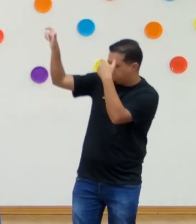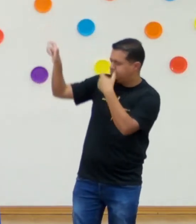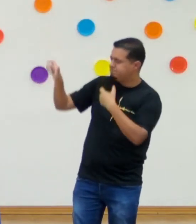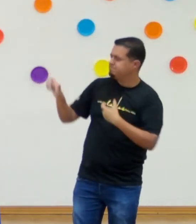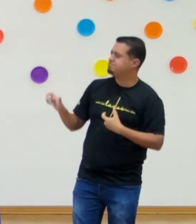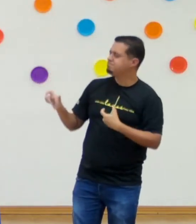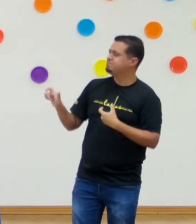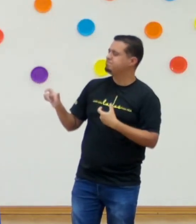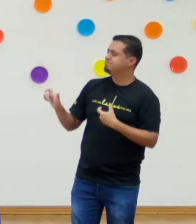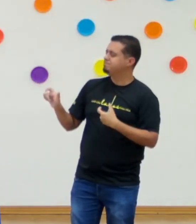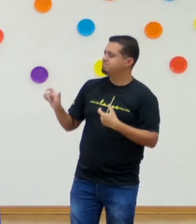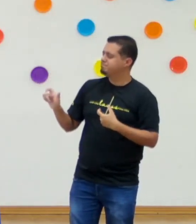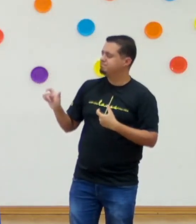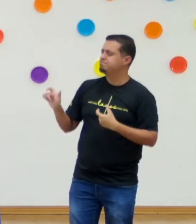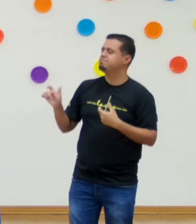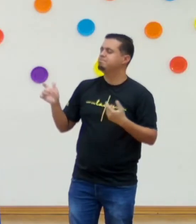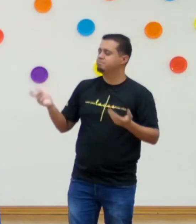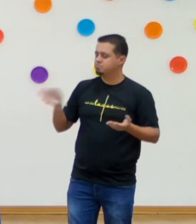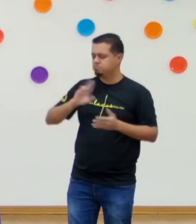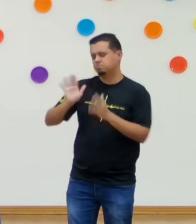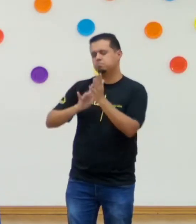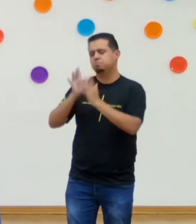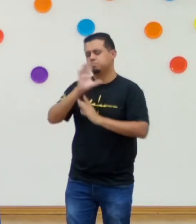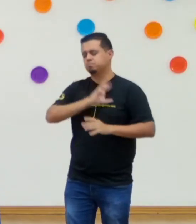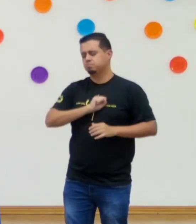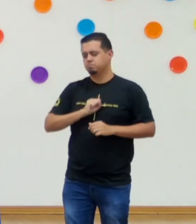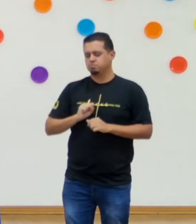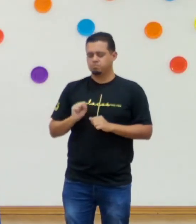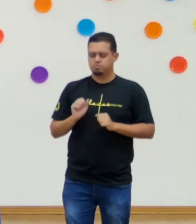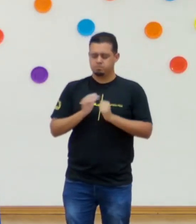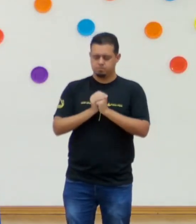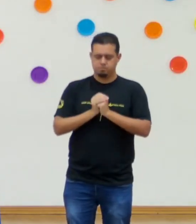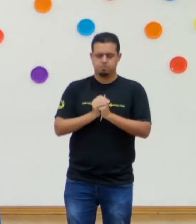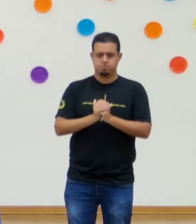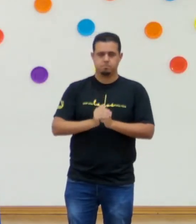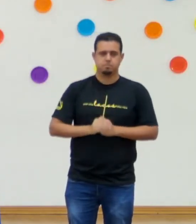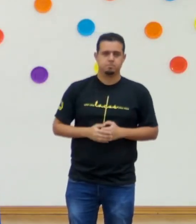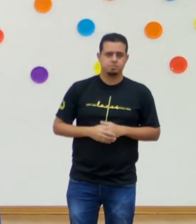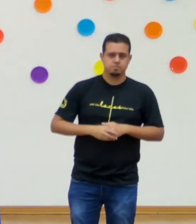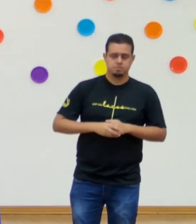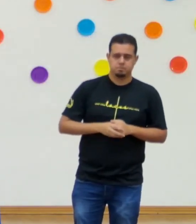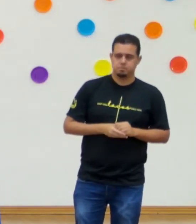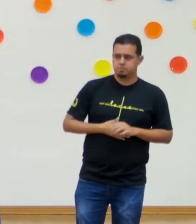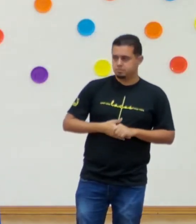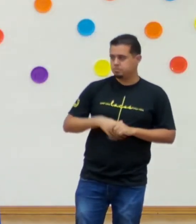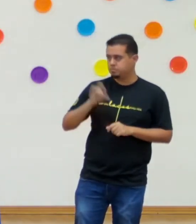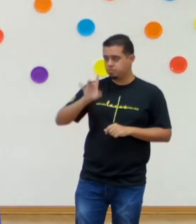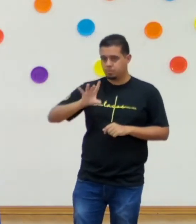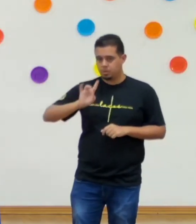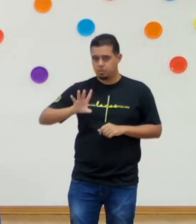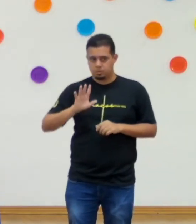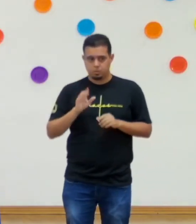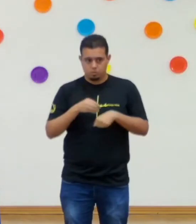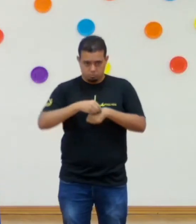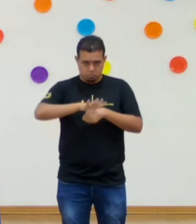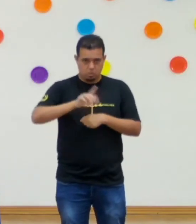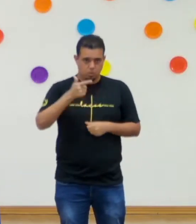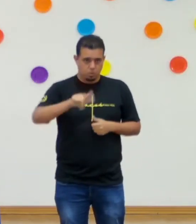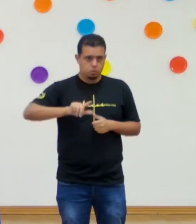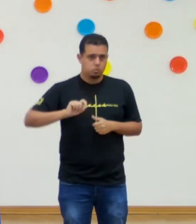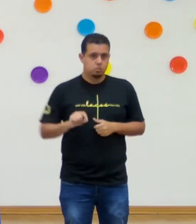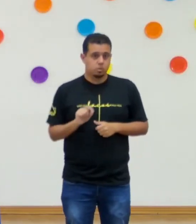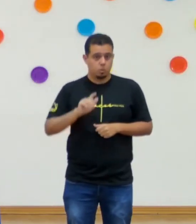nós. Em nome e por amor de Cristo Jesus. Amém. E só mais um recado, quando